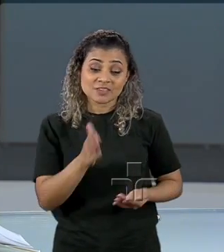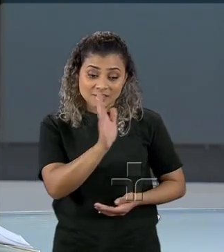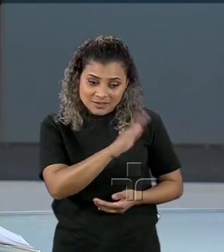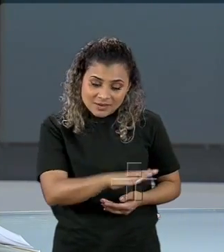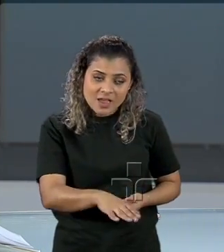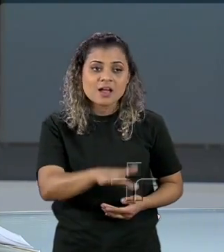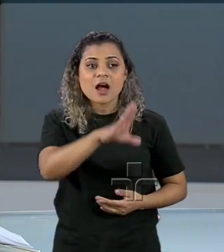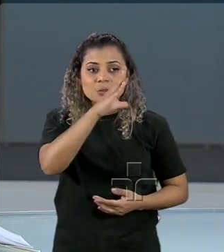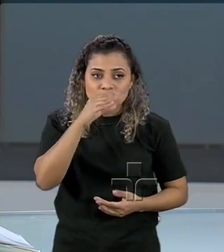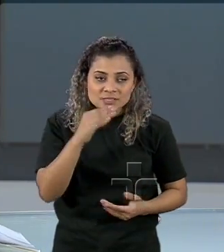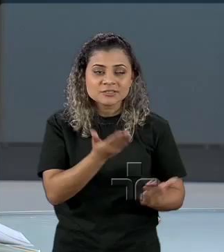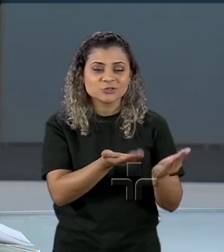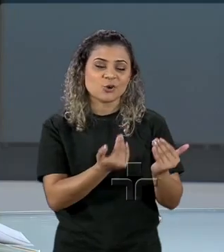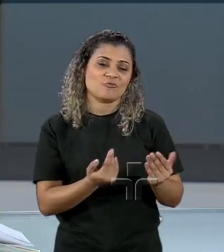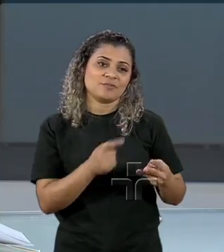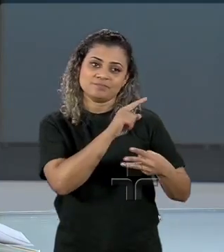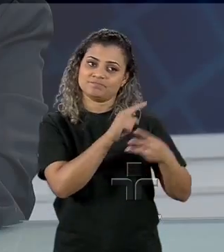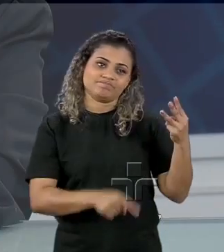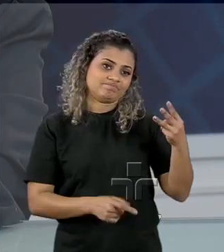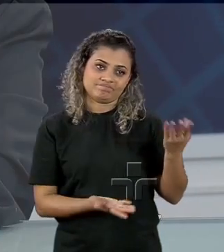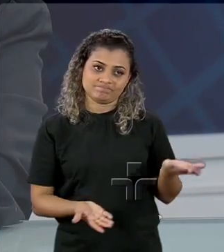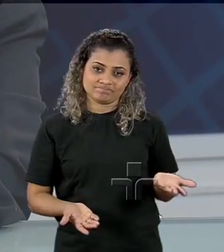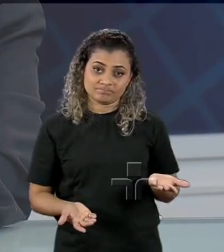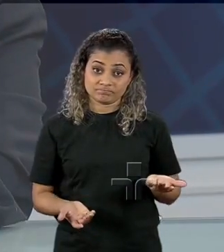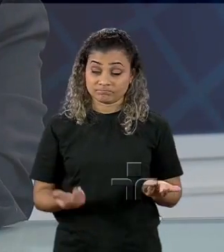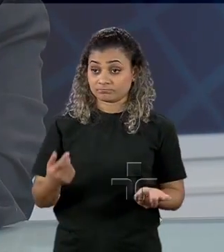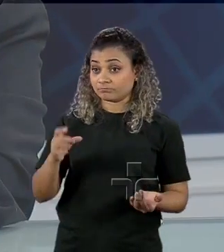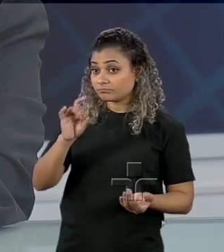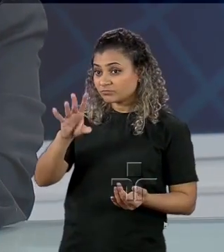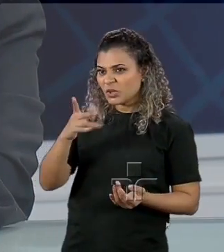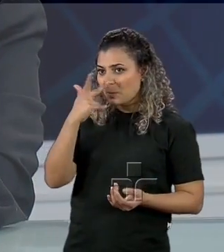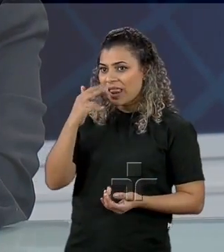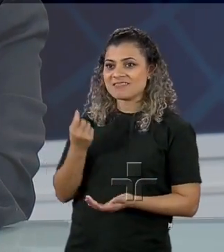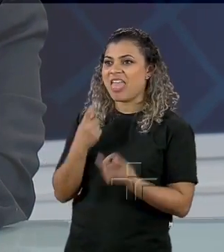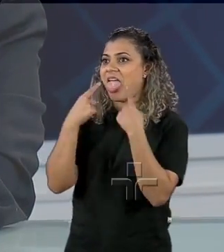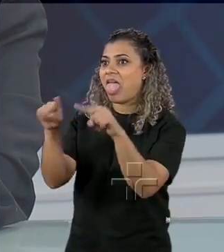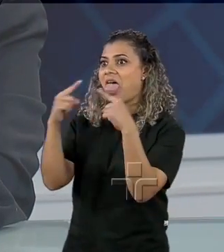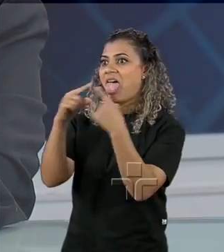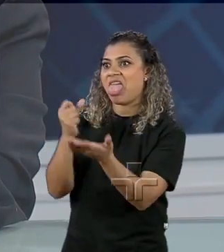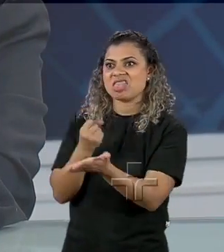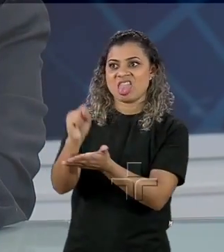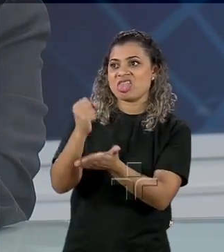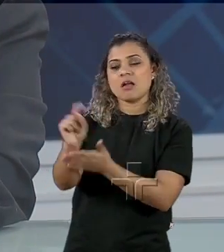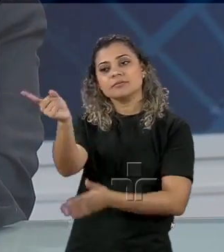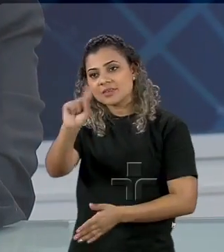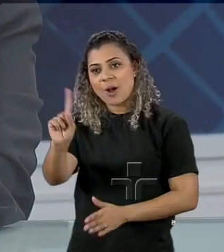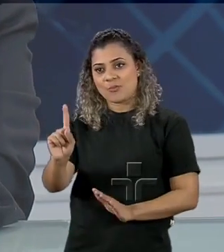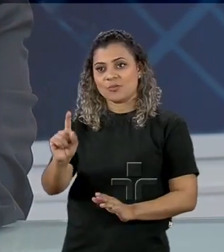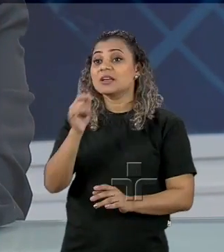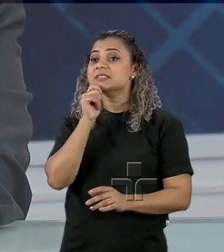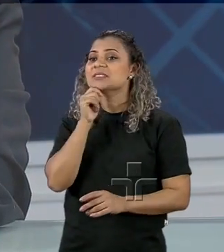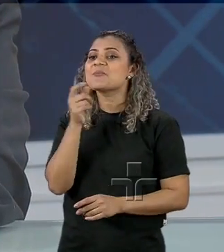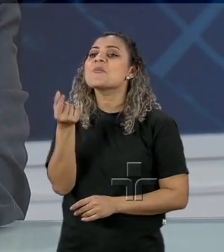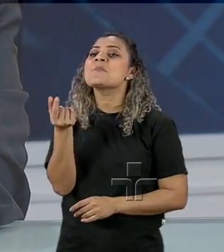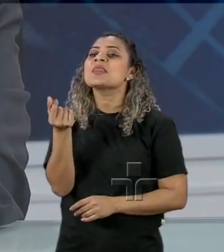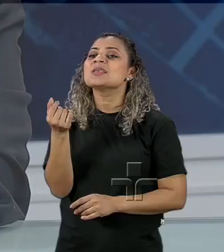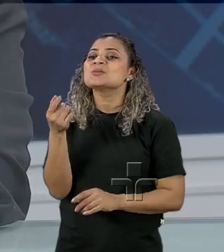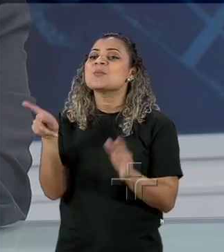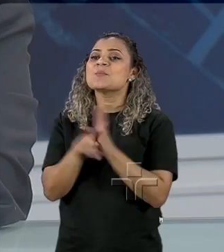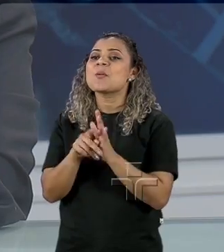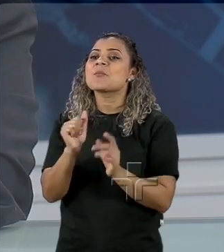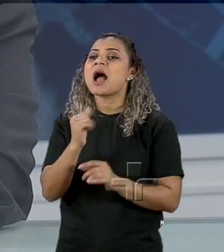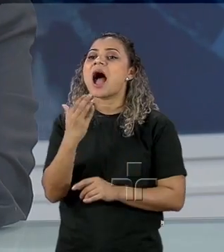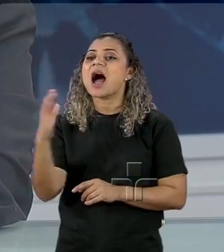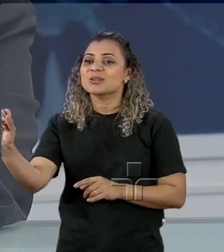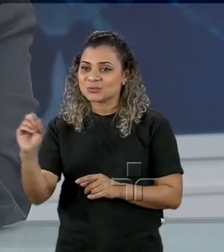criança, adolescente e jovem. Só para a gente não ficar só esperneando com a nação norte-americana quando a questão é o preço do aço. Só para a